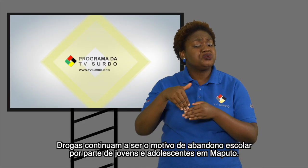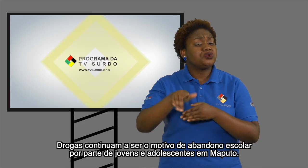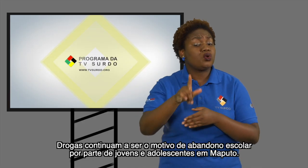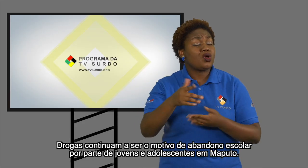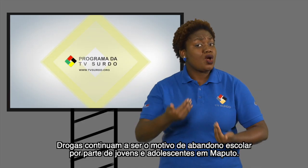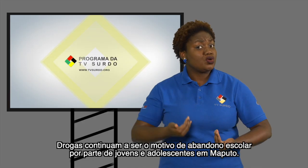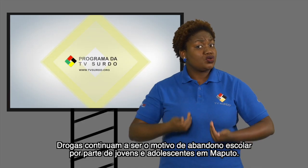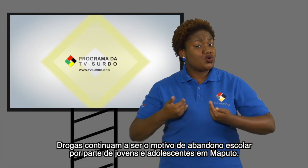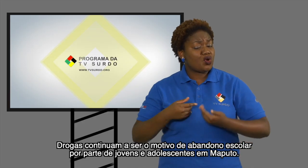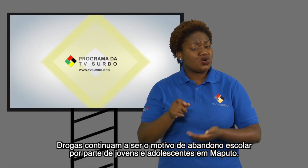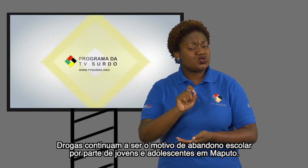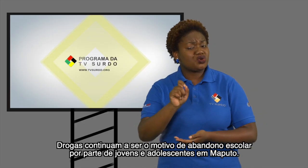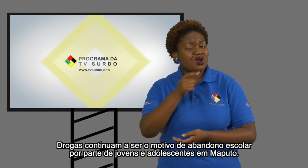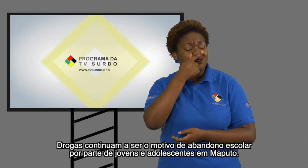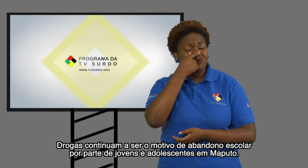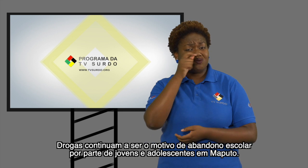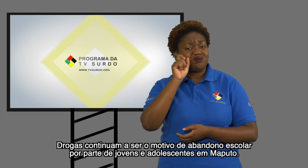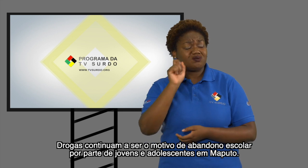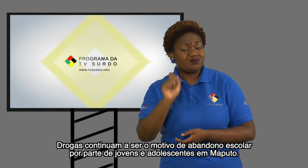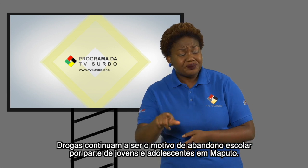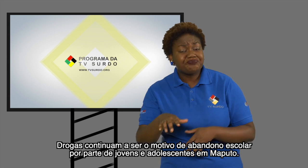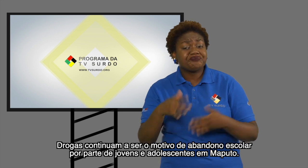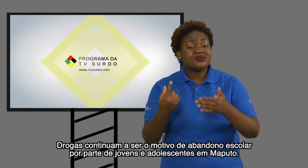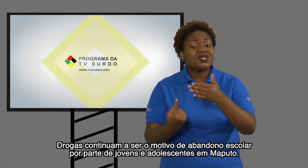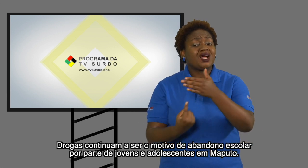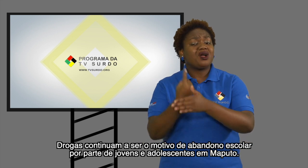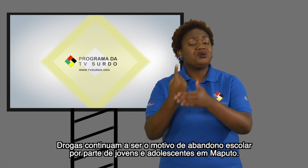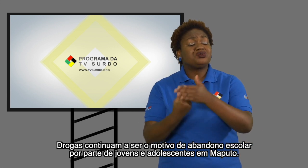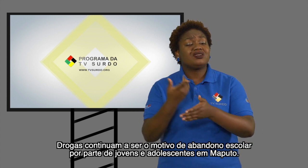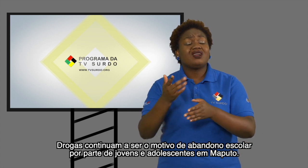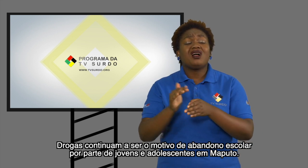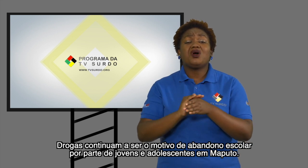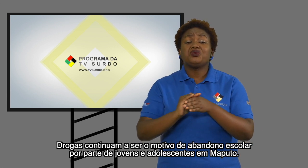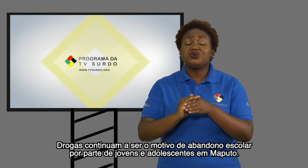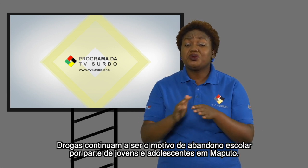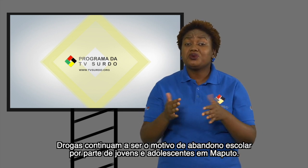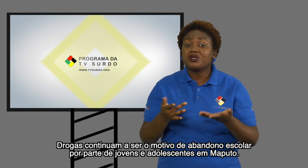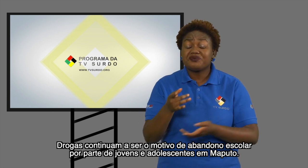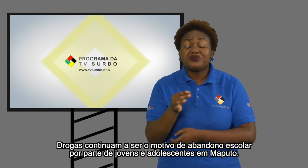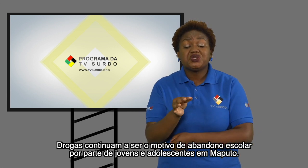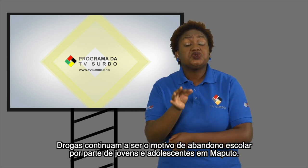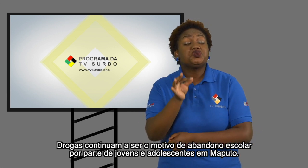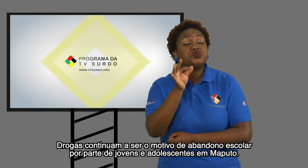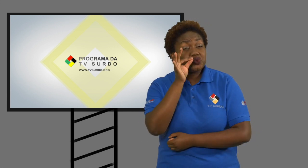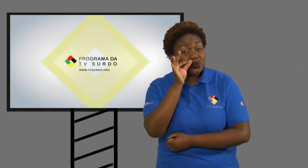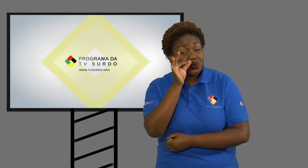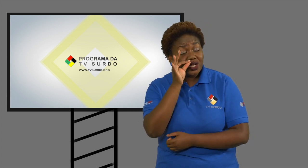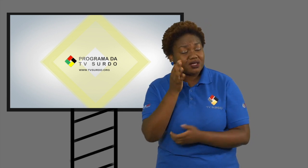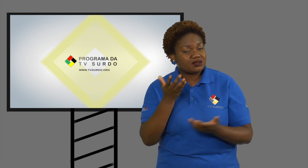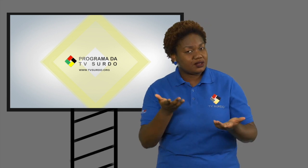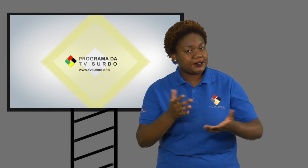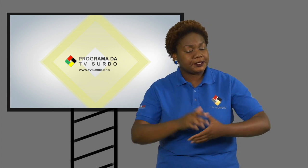Drogas continuam a ser um motivo de abandono escolar por parte de jovens e adolescentes em Maputo.